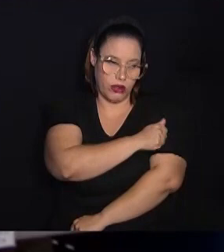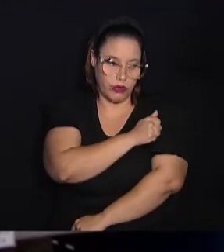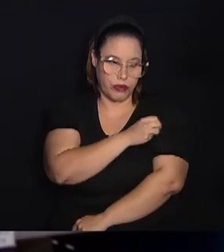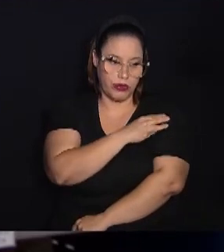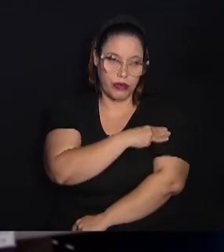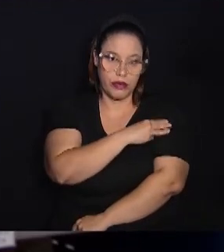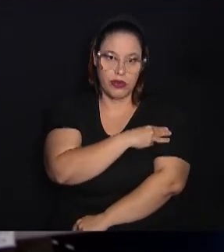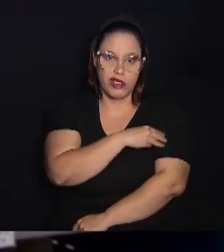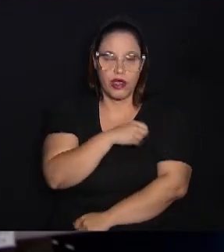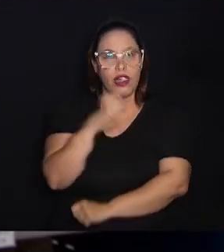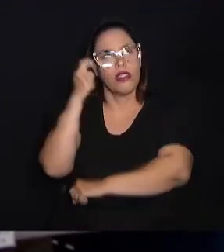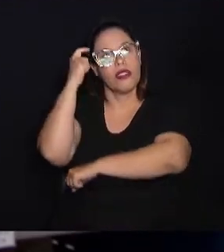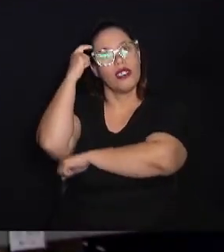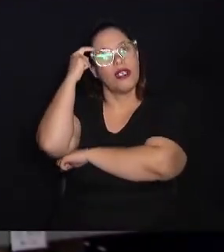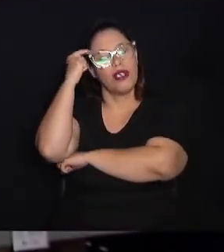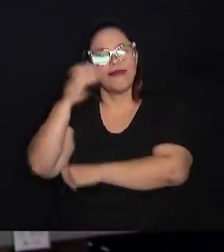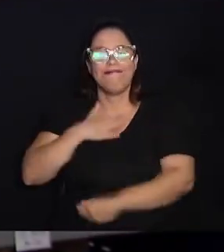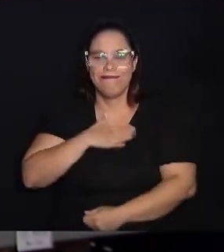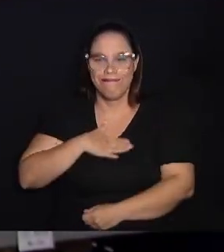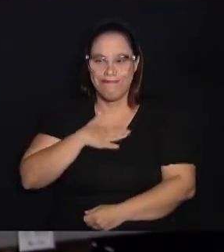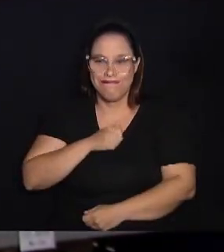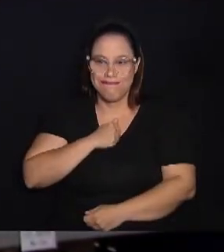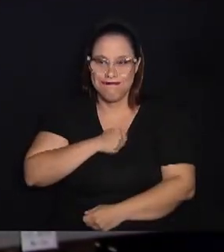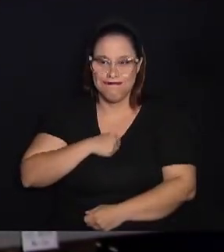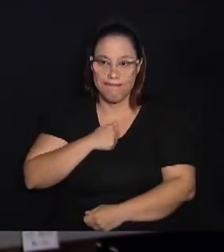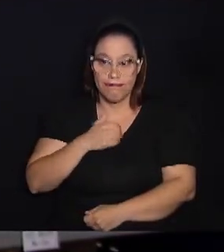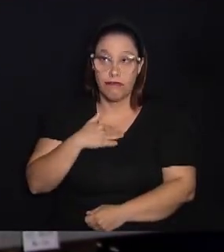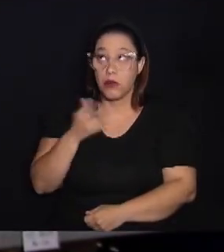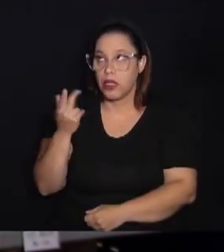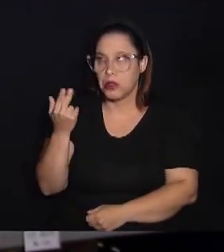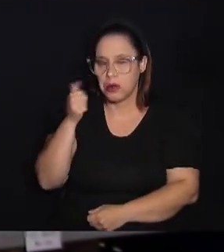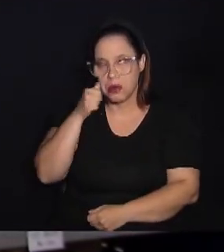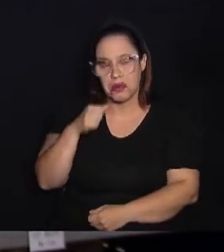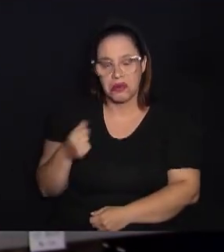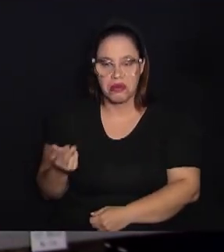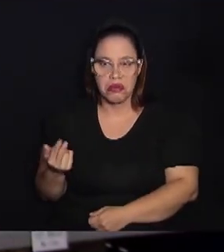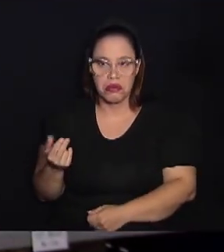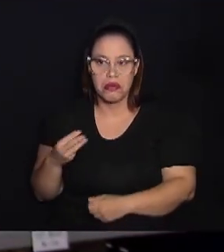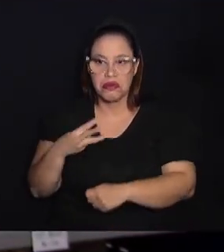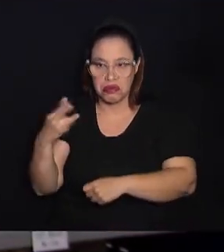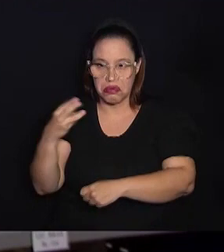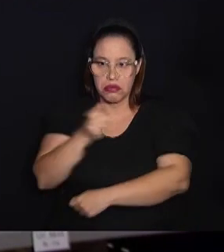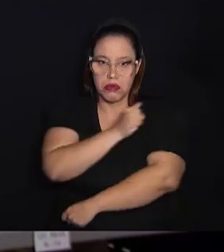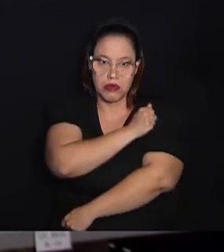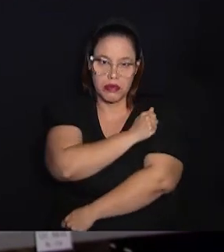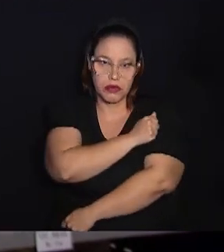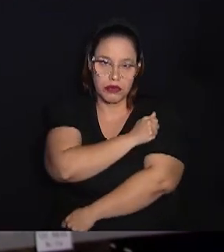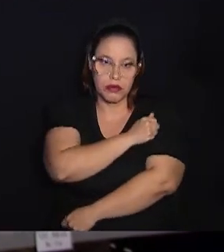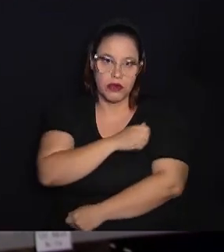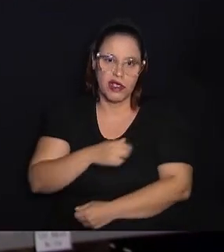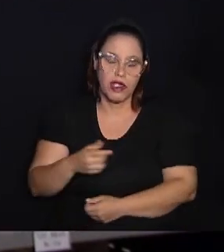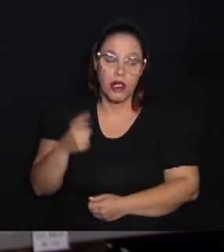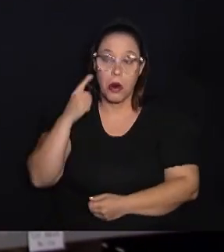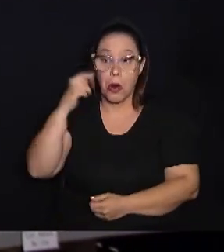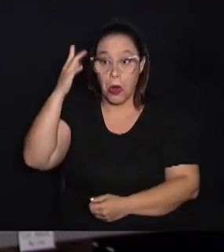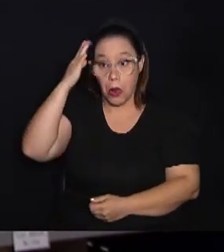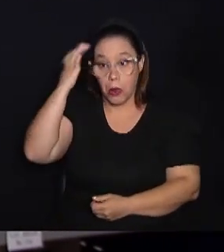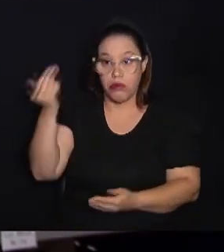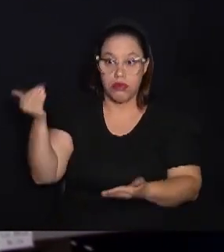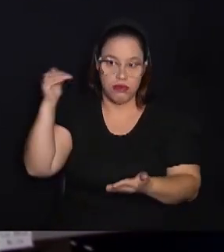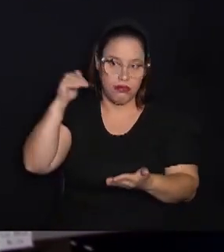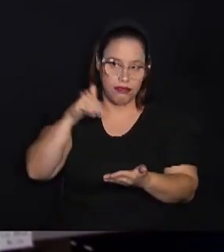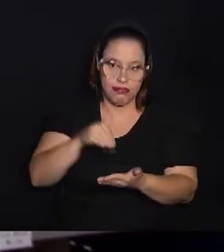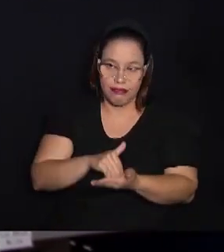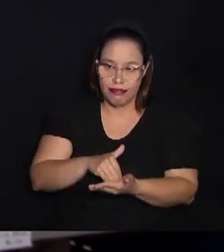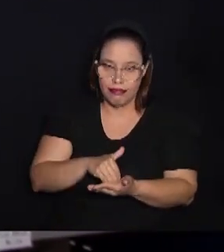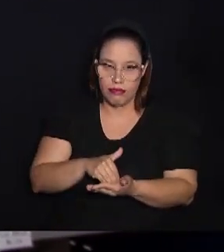eu já tô pensando que eu vou ficar com muita saudade. Minha irmã estudou aqui os 3 anos, e assim que ela falou da escola, meu sonho foi entrar aqui. E